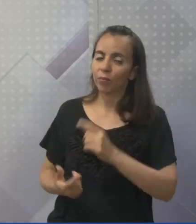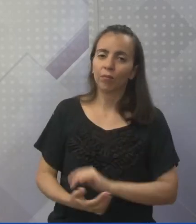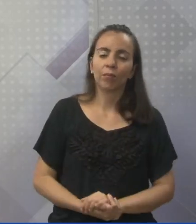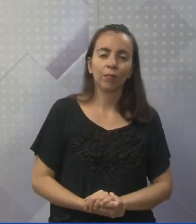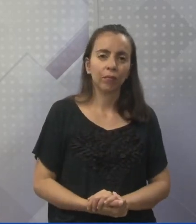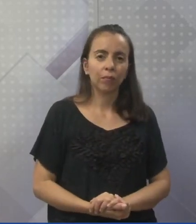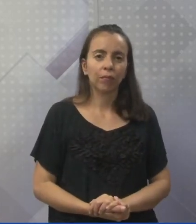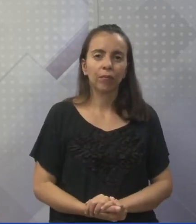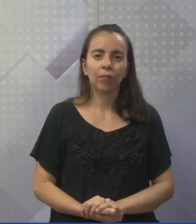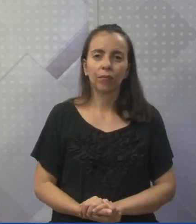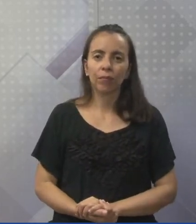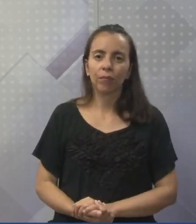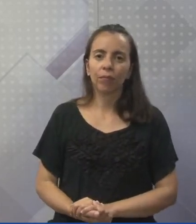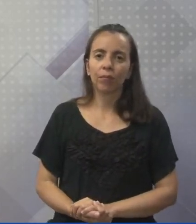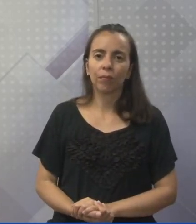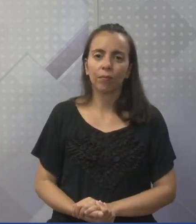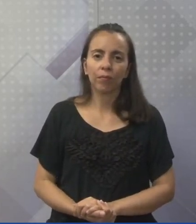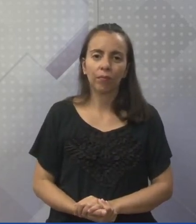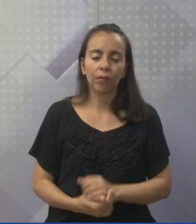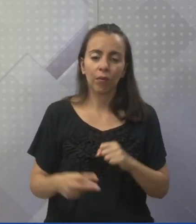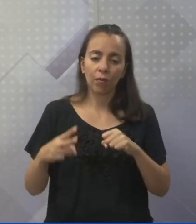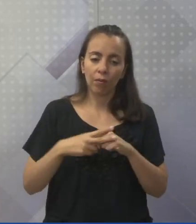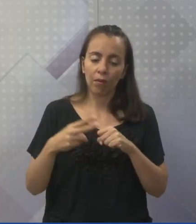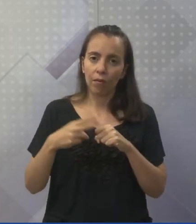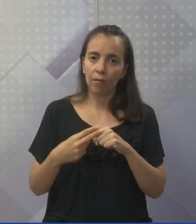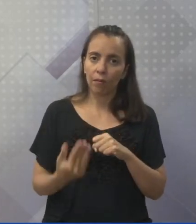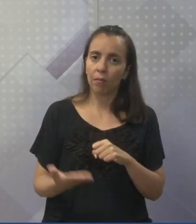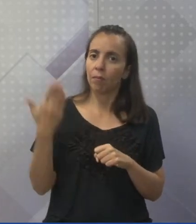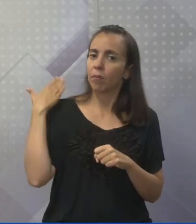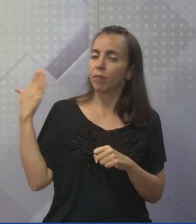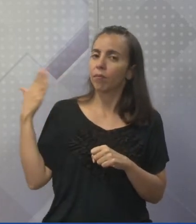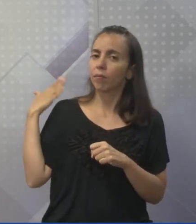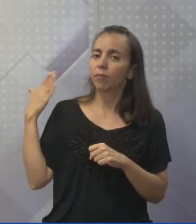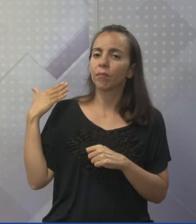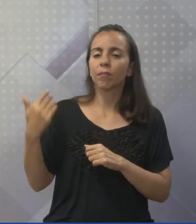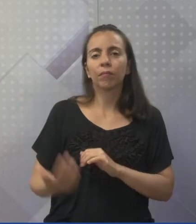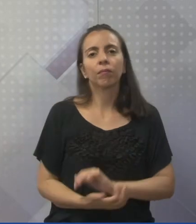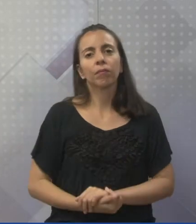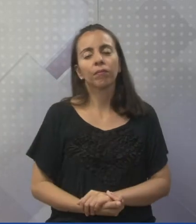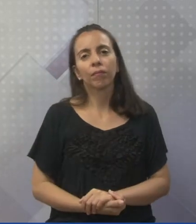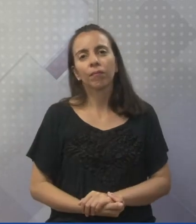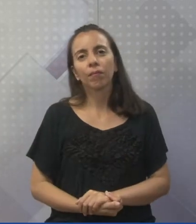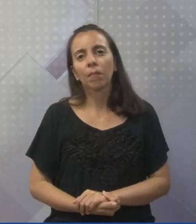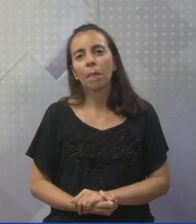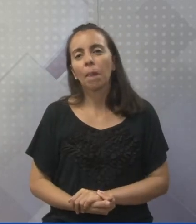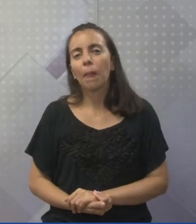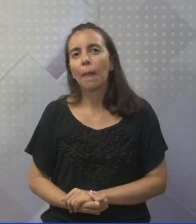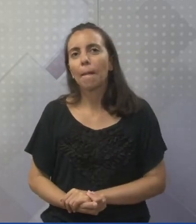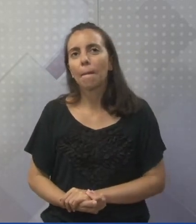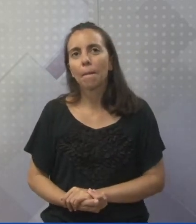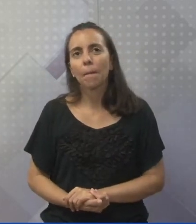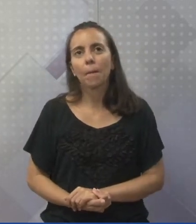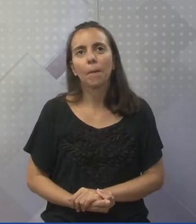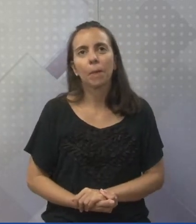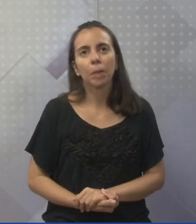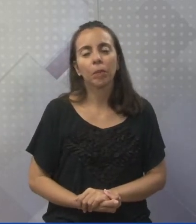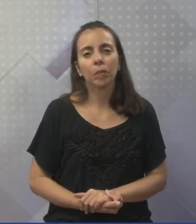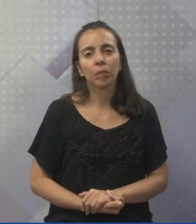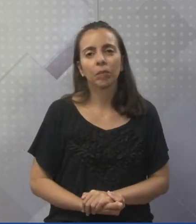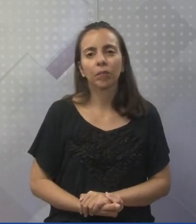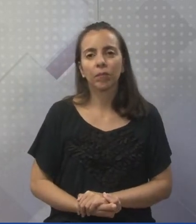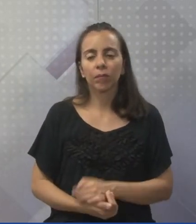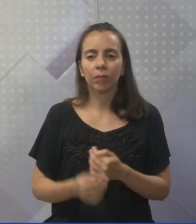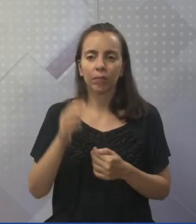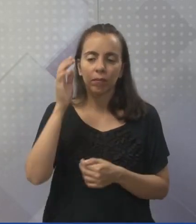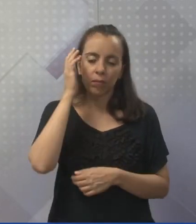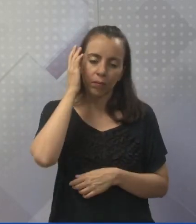If, mas, had, que é o verbo no passado, o verbo ter no passado, mas, would. If, plus,